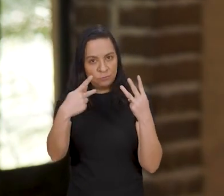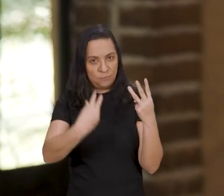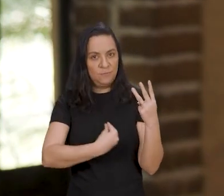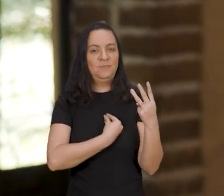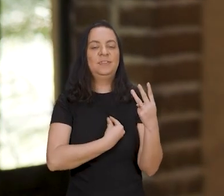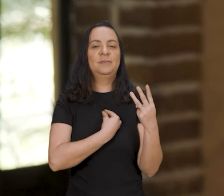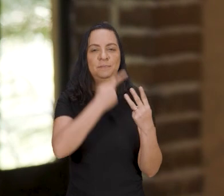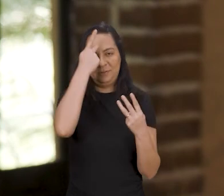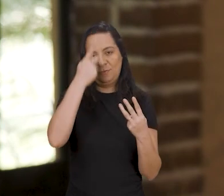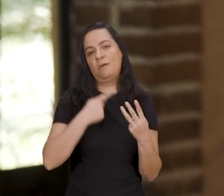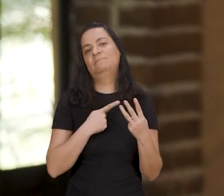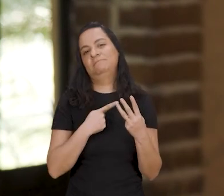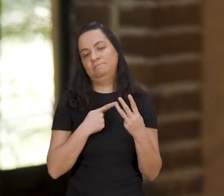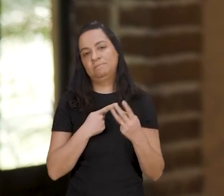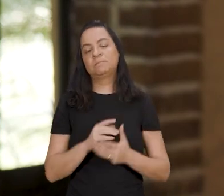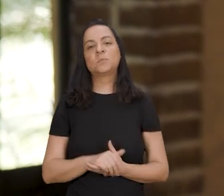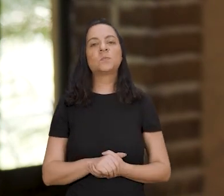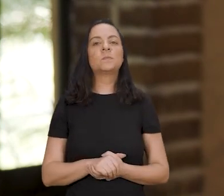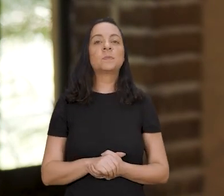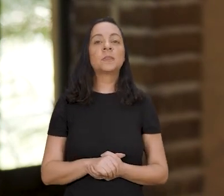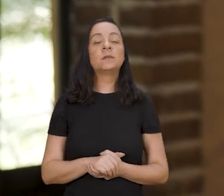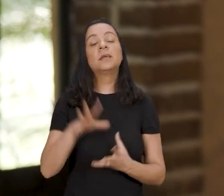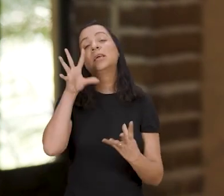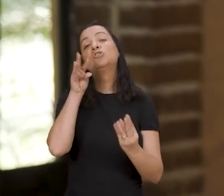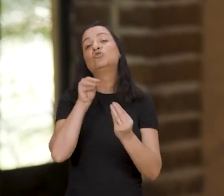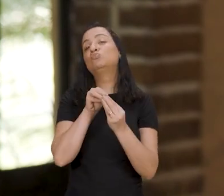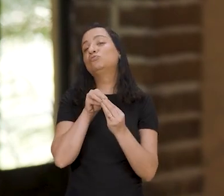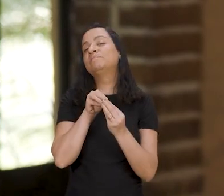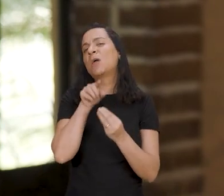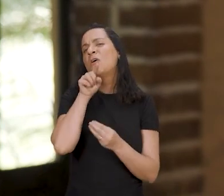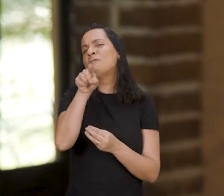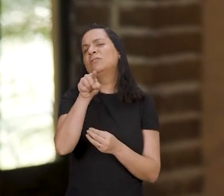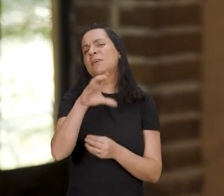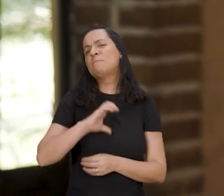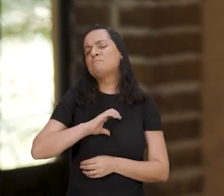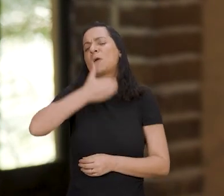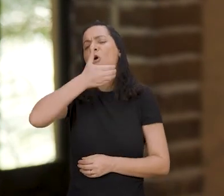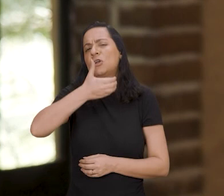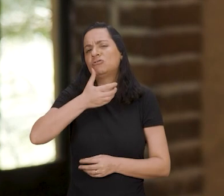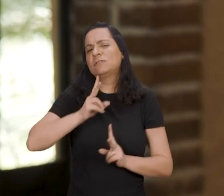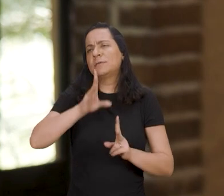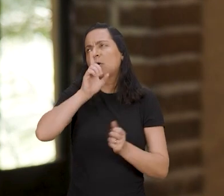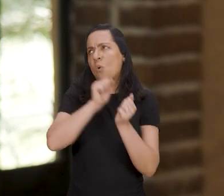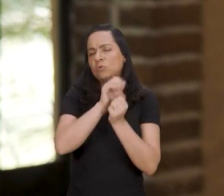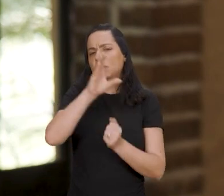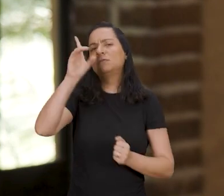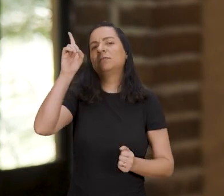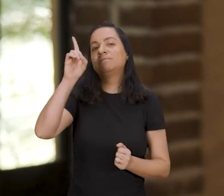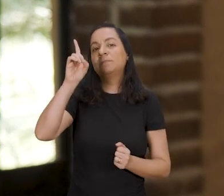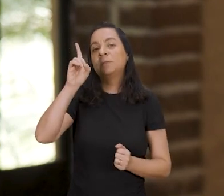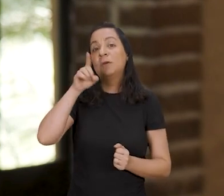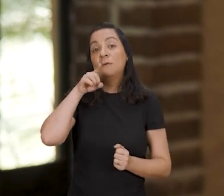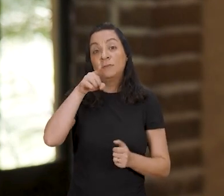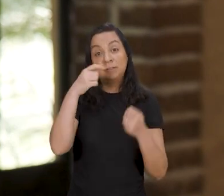vão sendo acrescentadas. Em resumo, para vocês serem vulneravelmente destemidas em Deus,